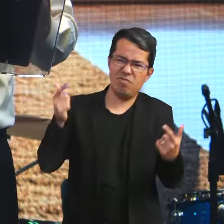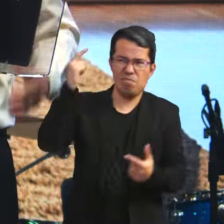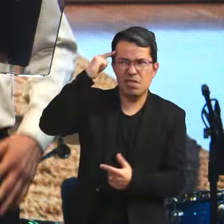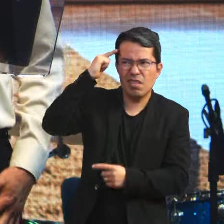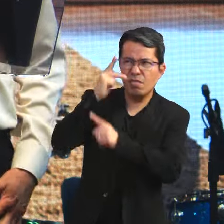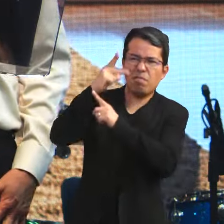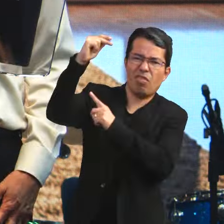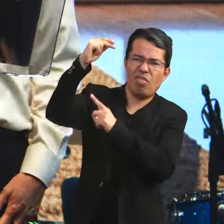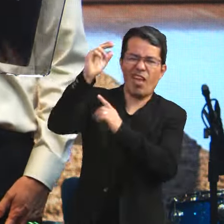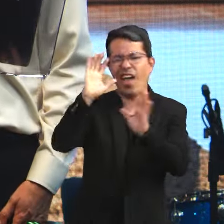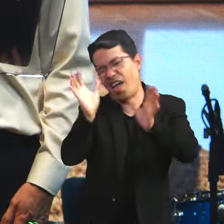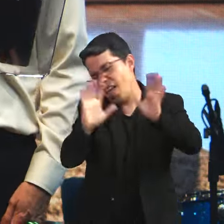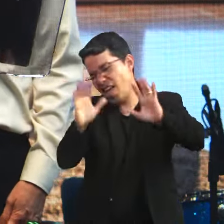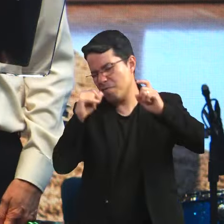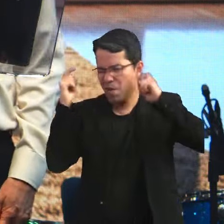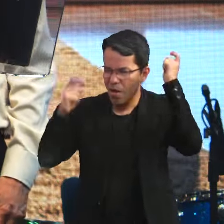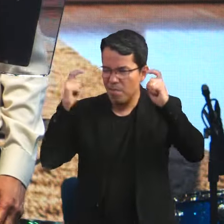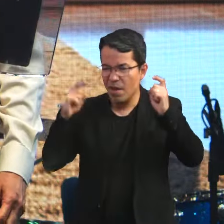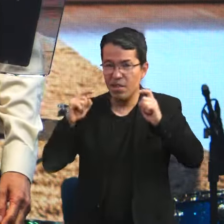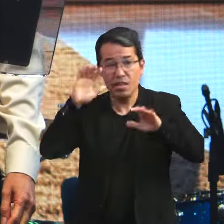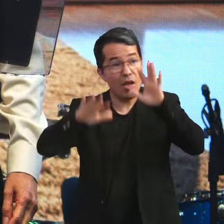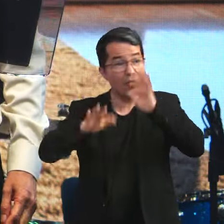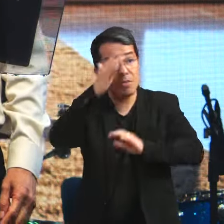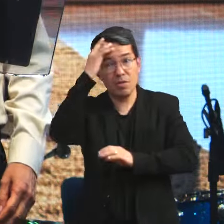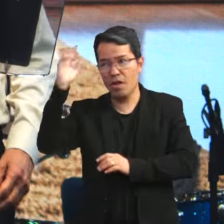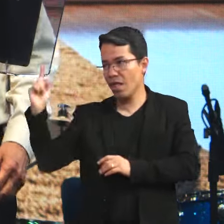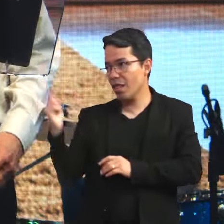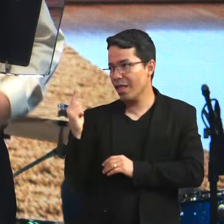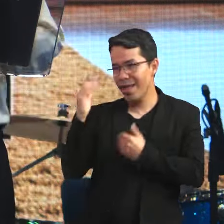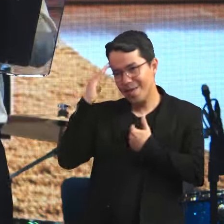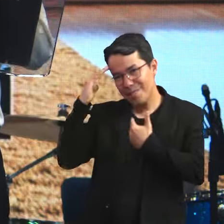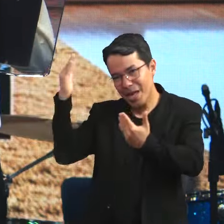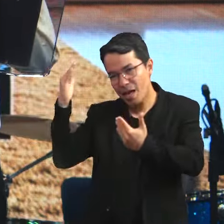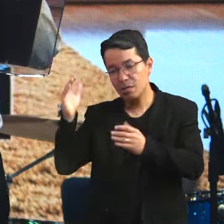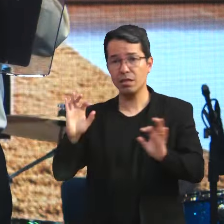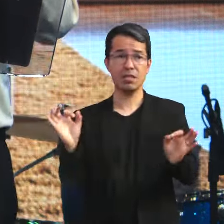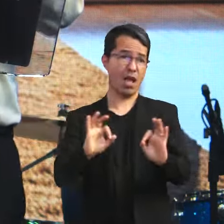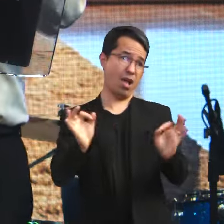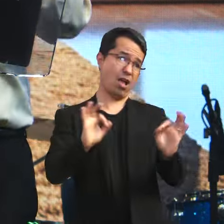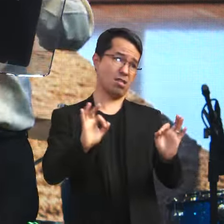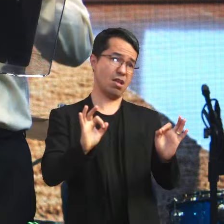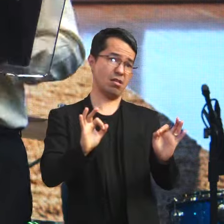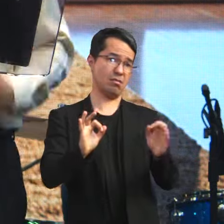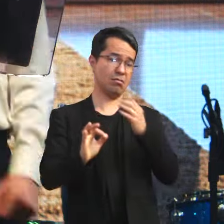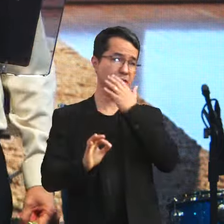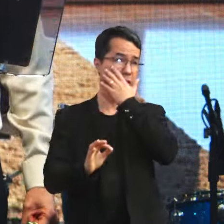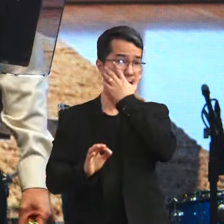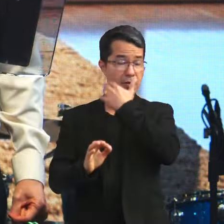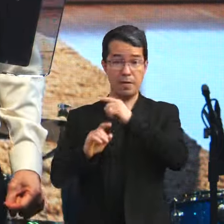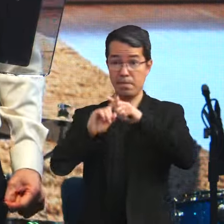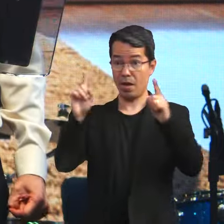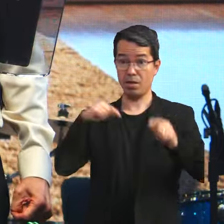gancia agoas nem agrade que